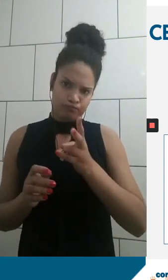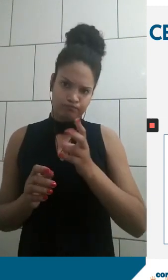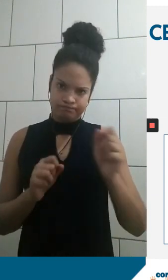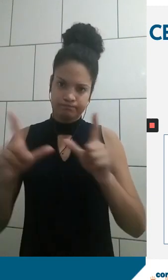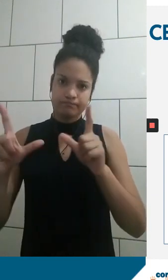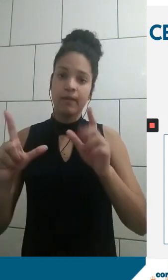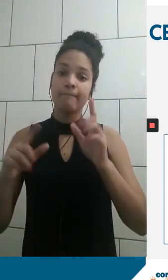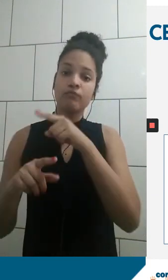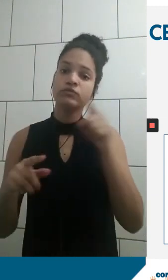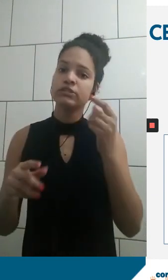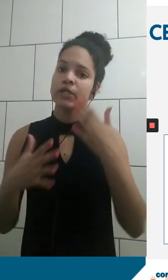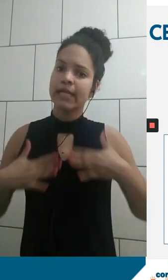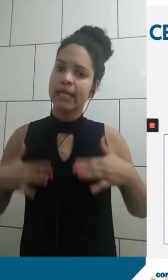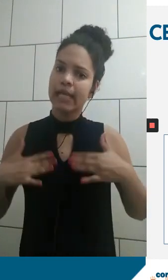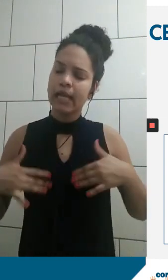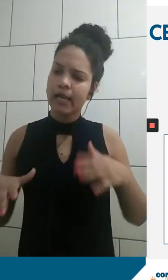retirada a imagem, de qual livro.